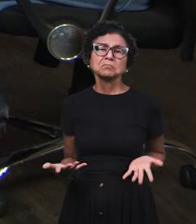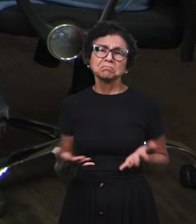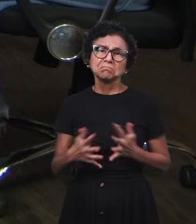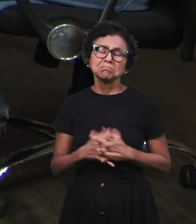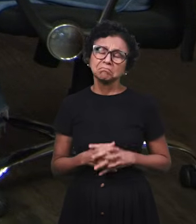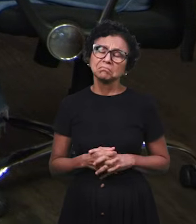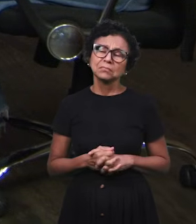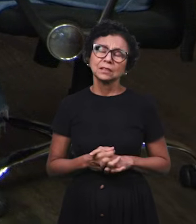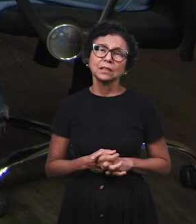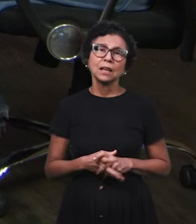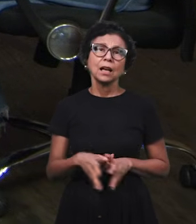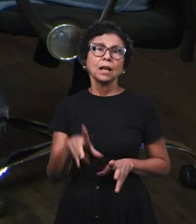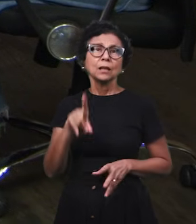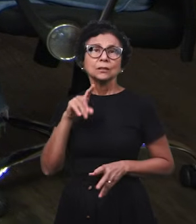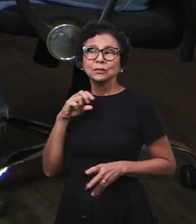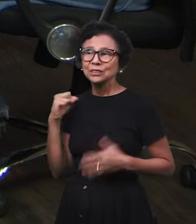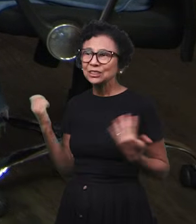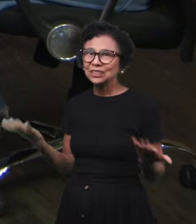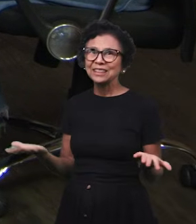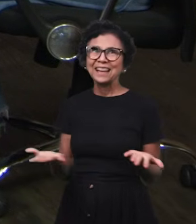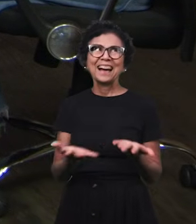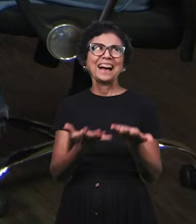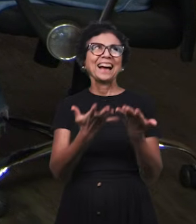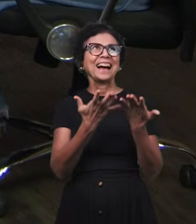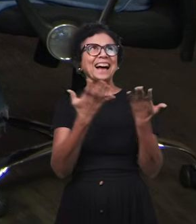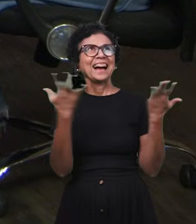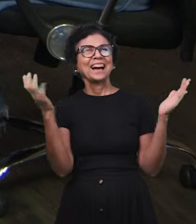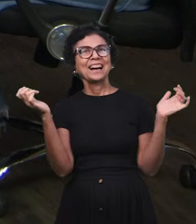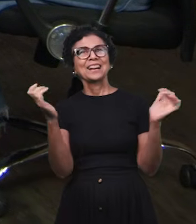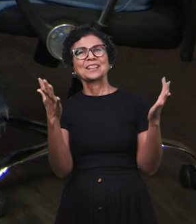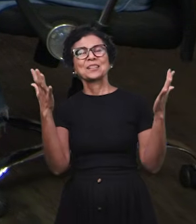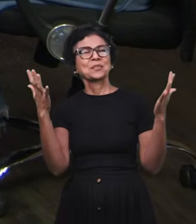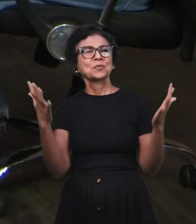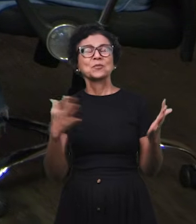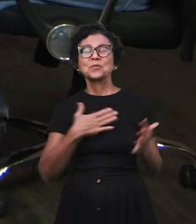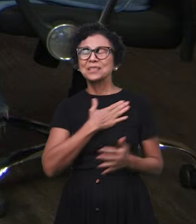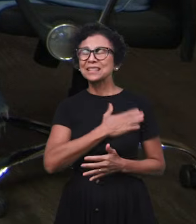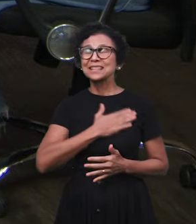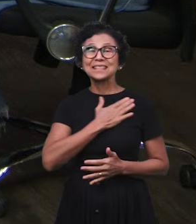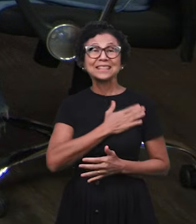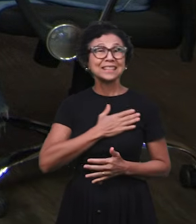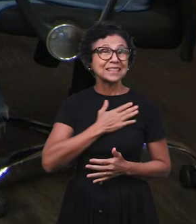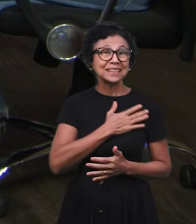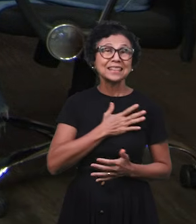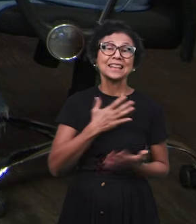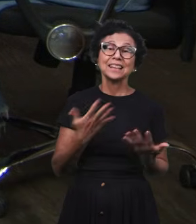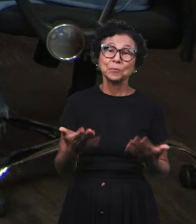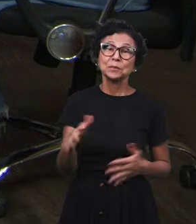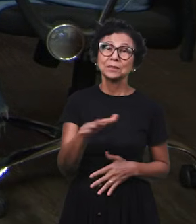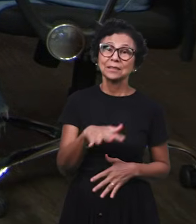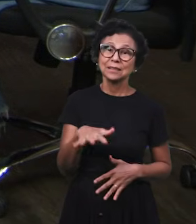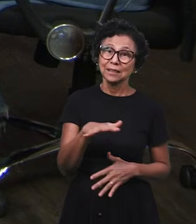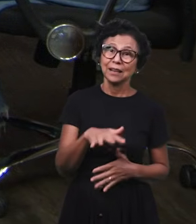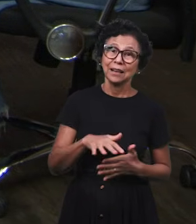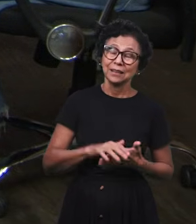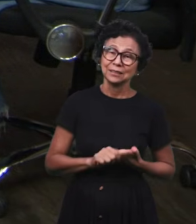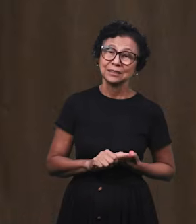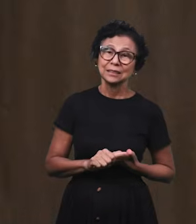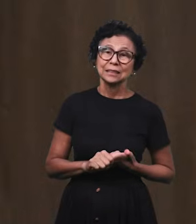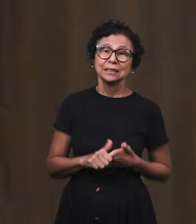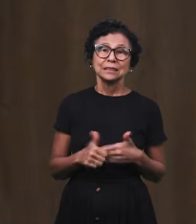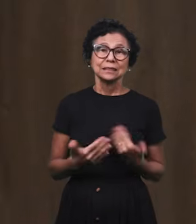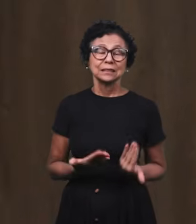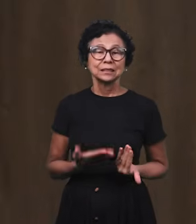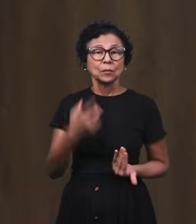e estou nessa área. Então eu penso que é o seguinte, mudar de área é possível, é muito comum, tá, principalmente dentro